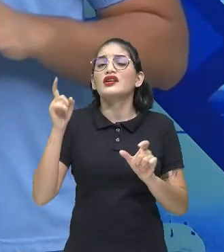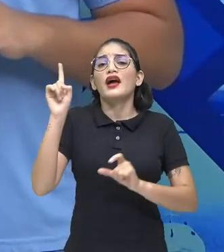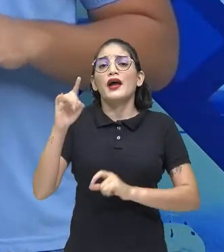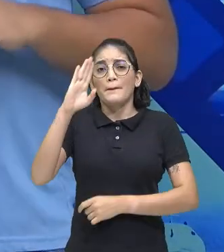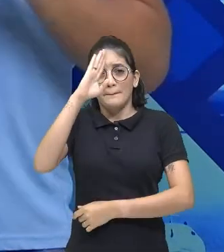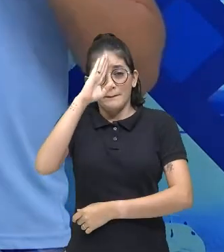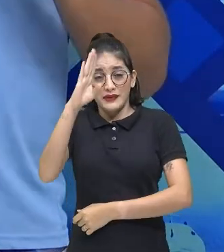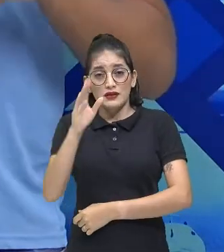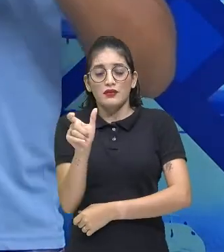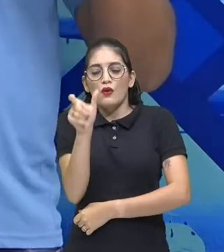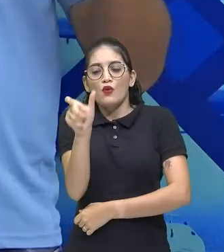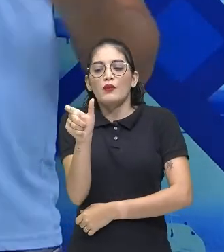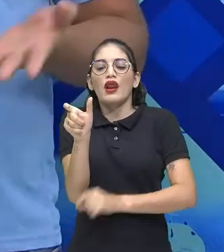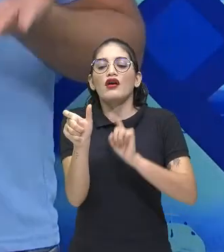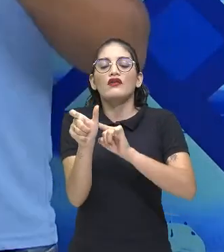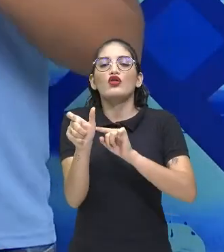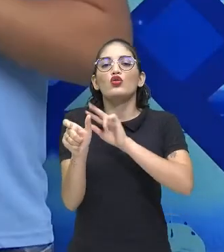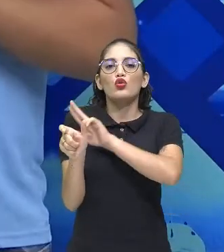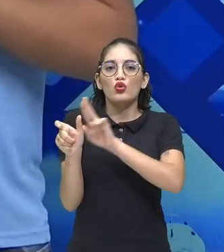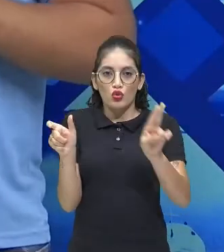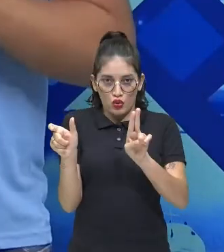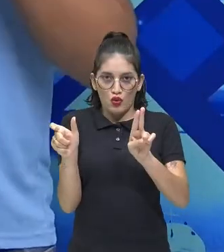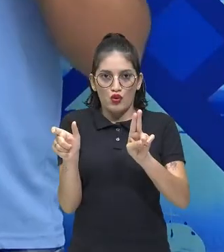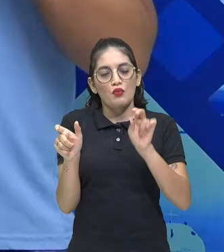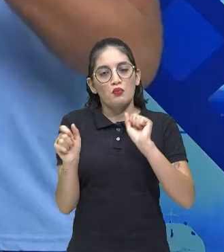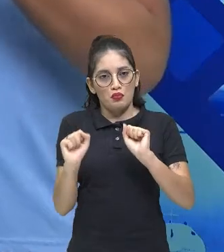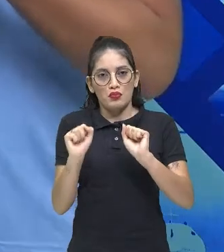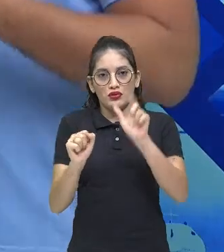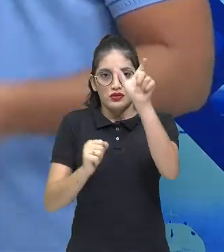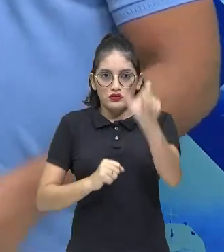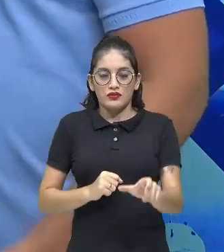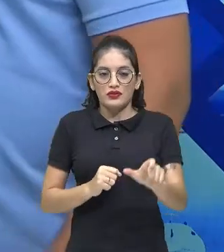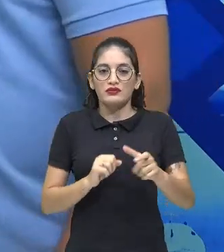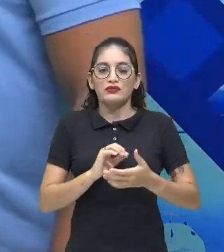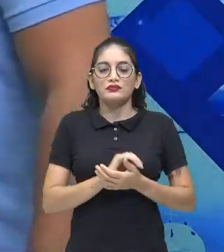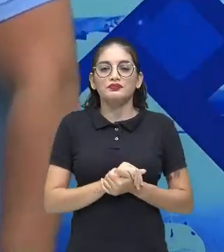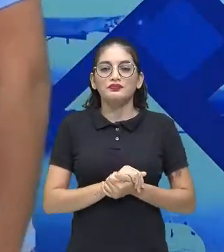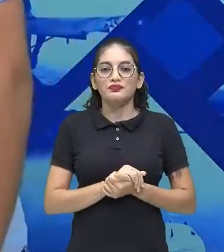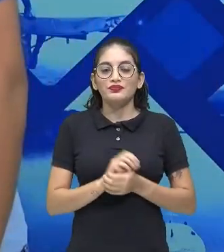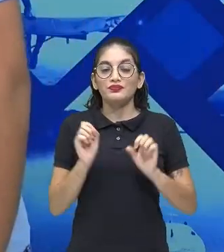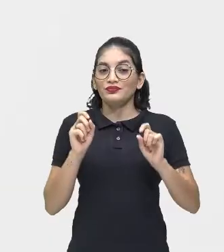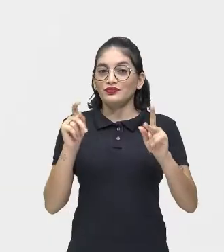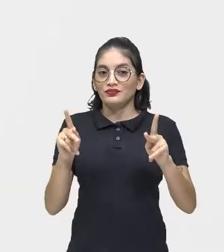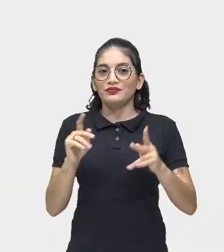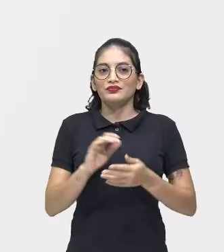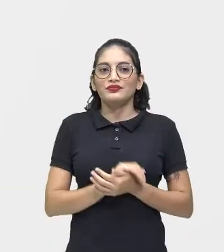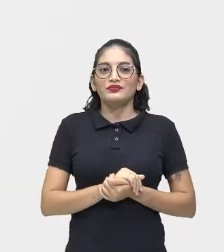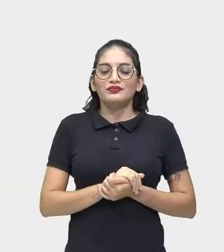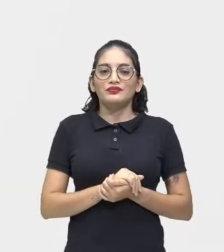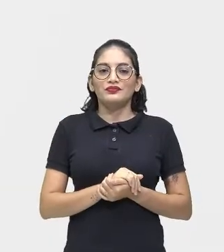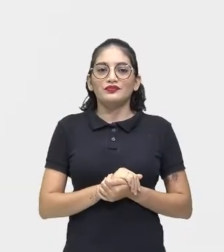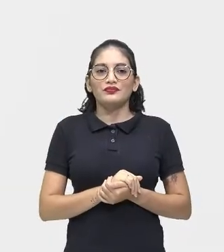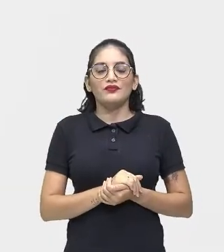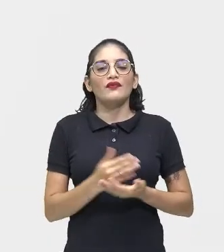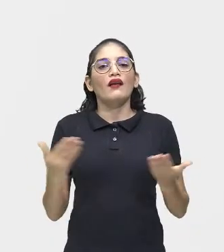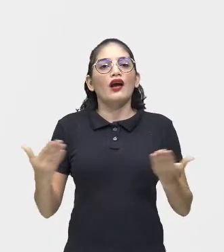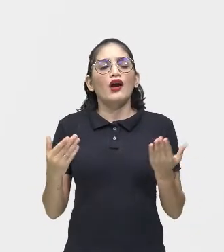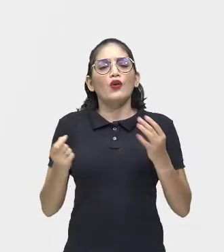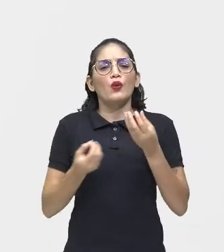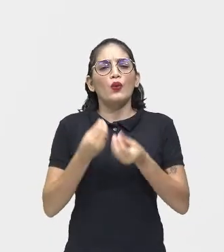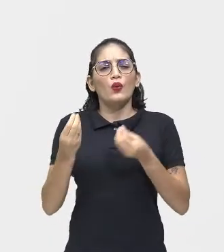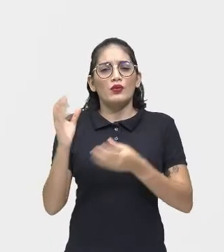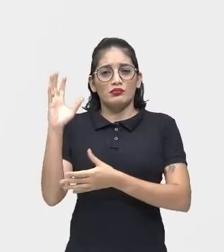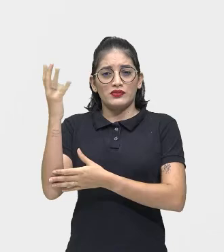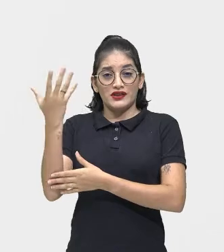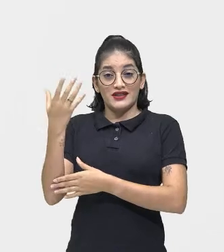um nome, certo? Geralmente um substantivo, ok? Vamos adiante. Vamos ver como funciona